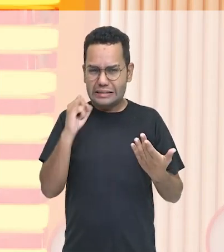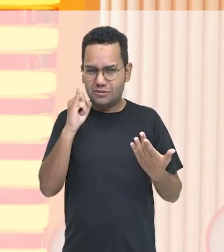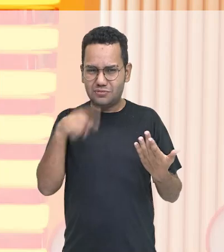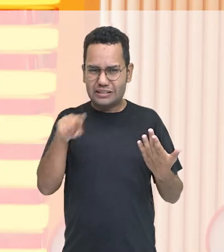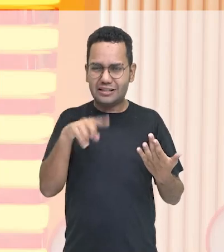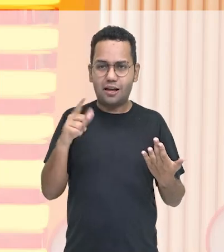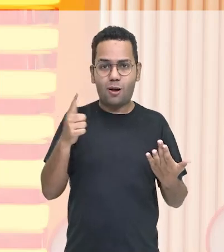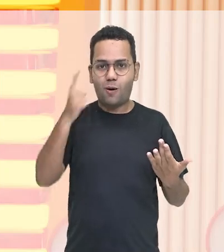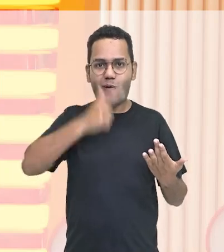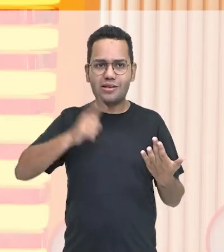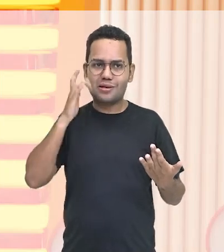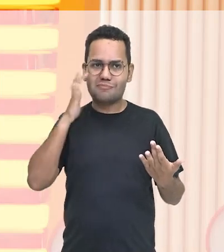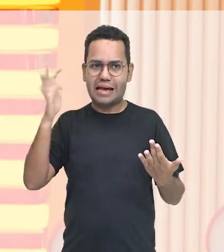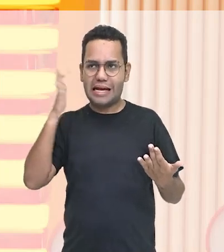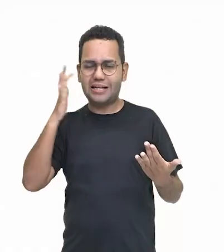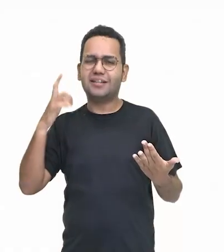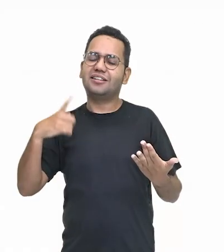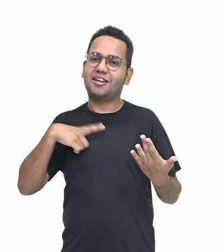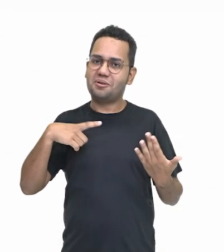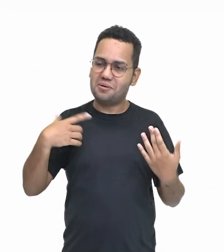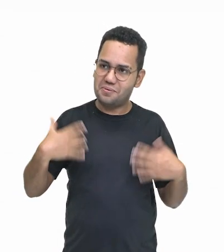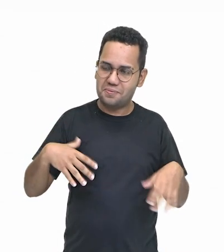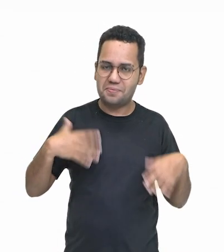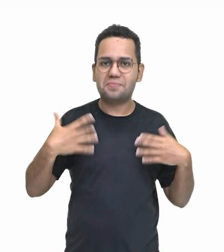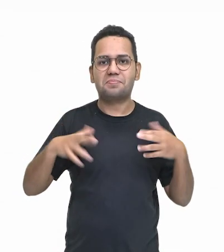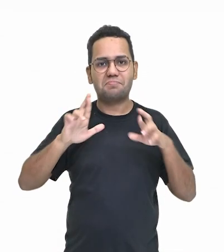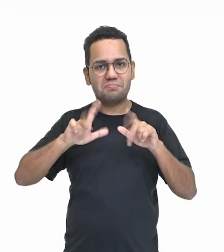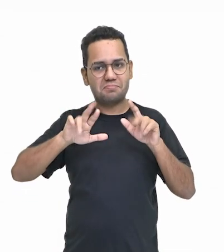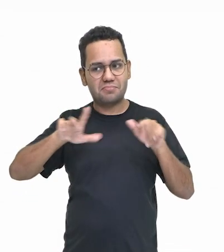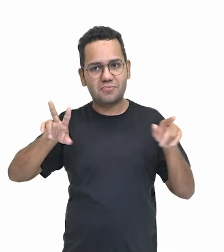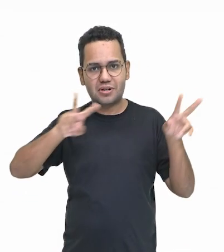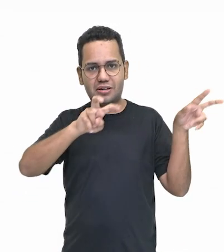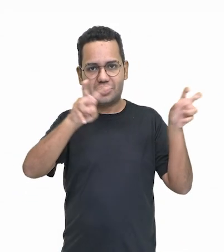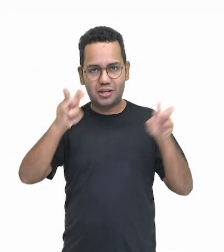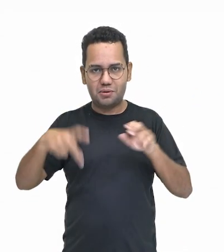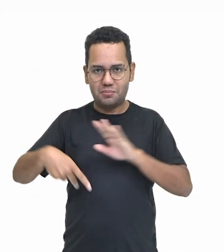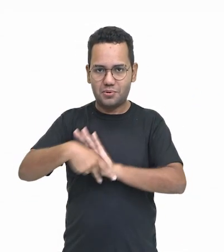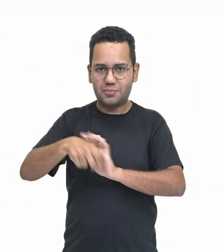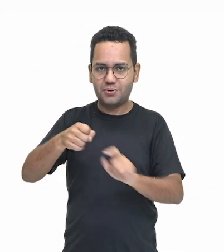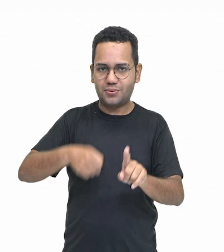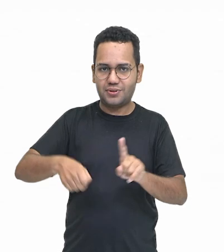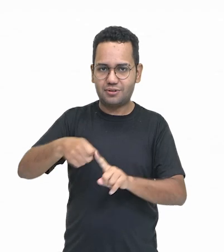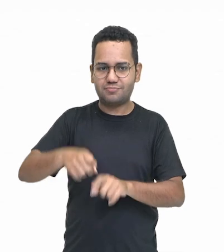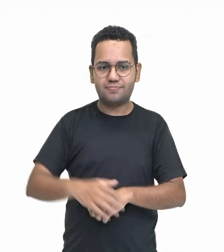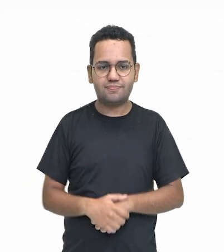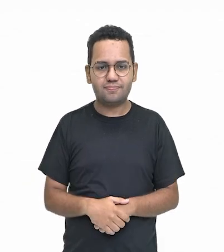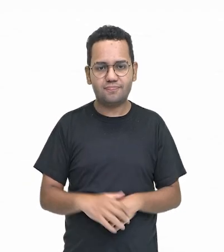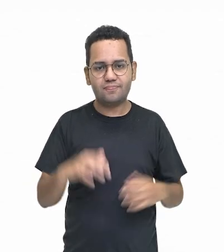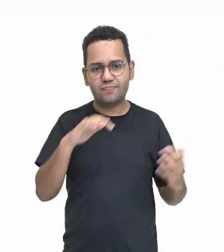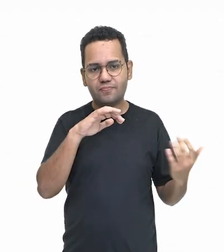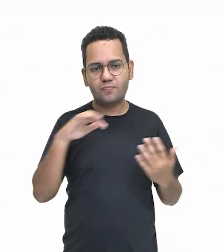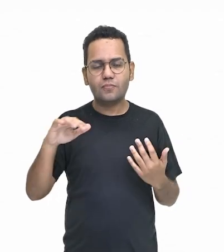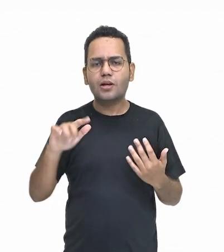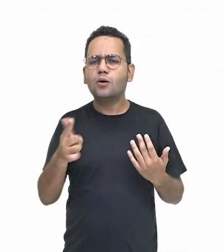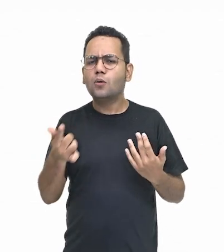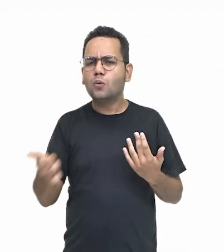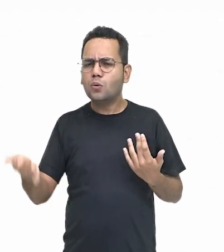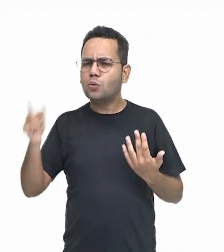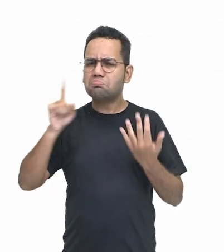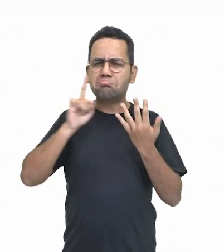nossa sociedade. E continuando aí com as nossas aulas, nós tratamos também de